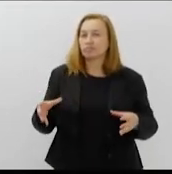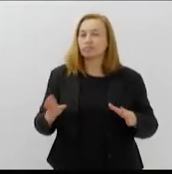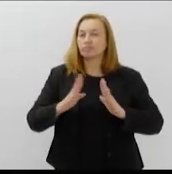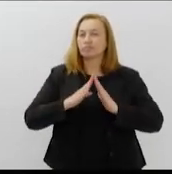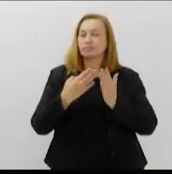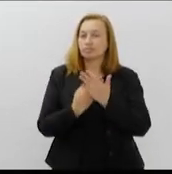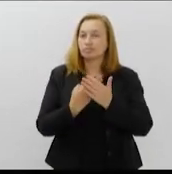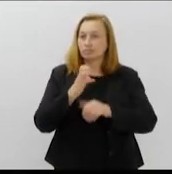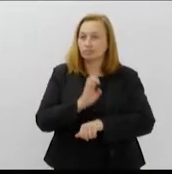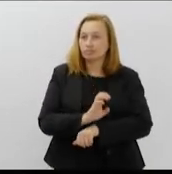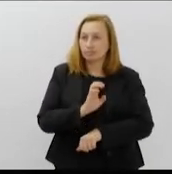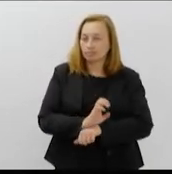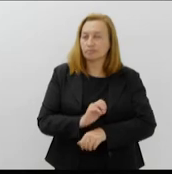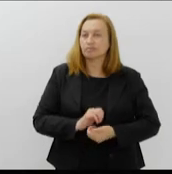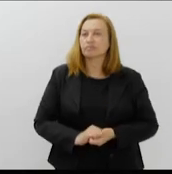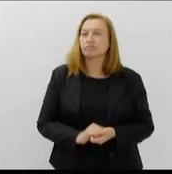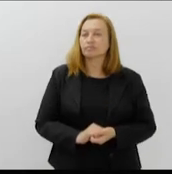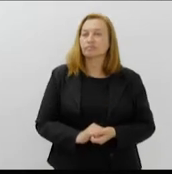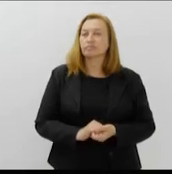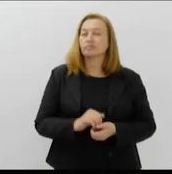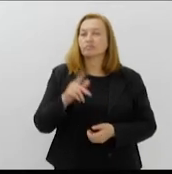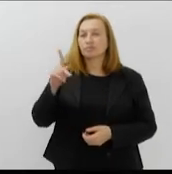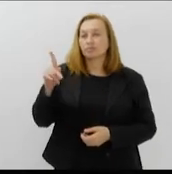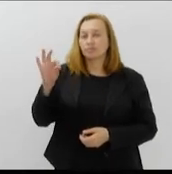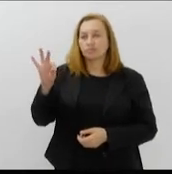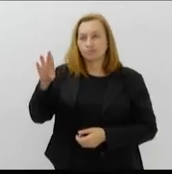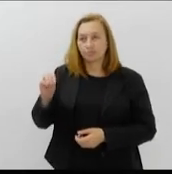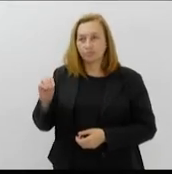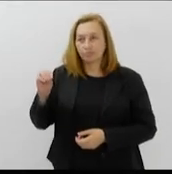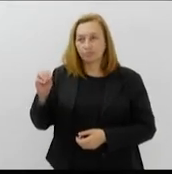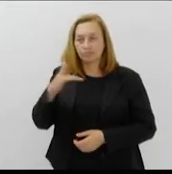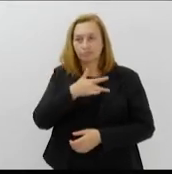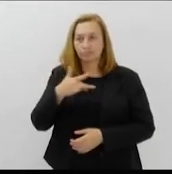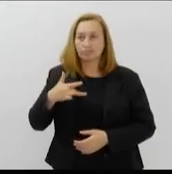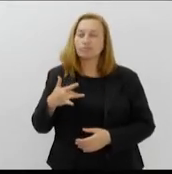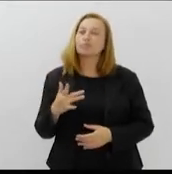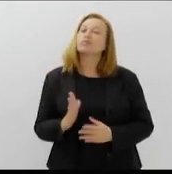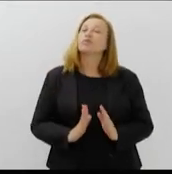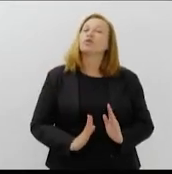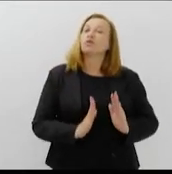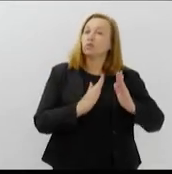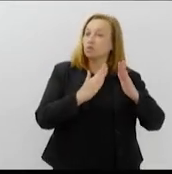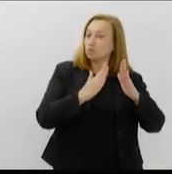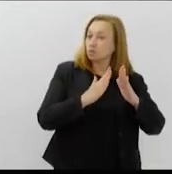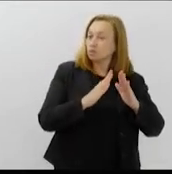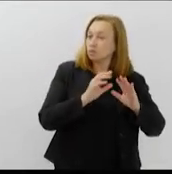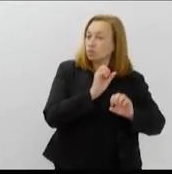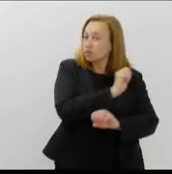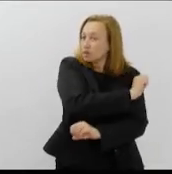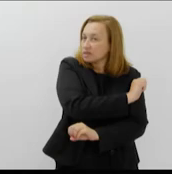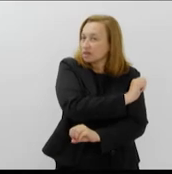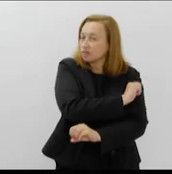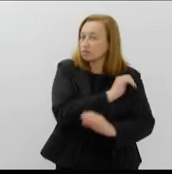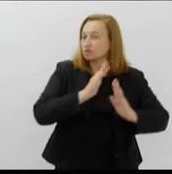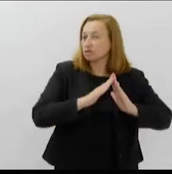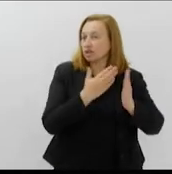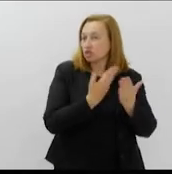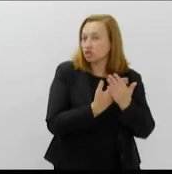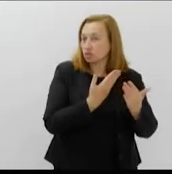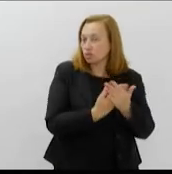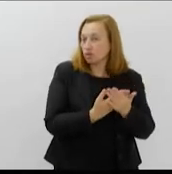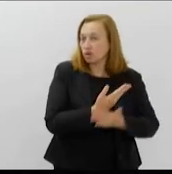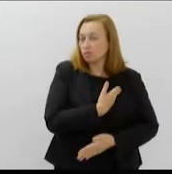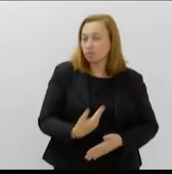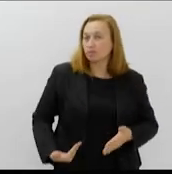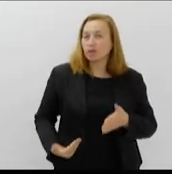de saúde. A ideia é garantir que os alunos da rede estadual de ensino tenham acesso